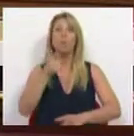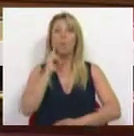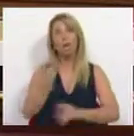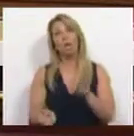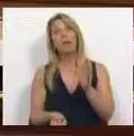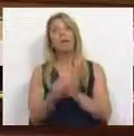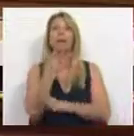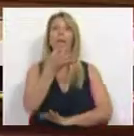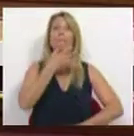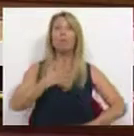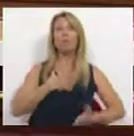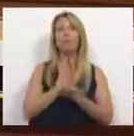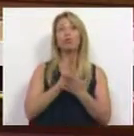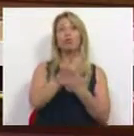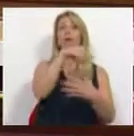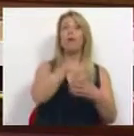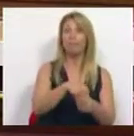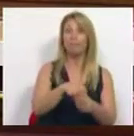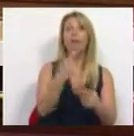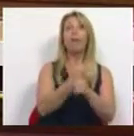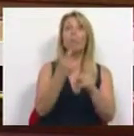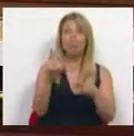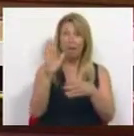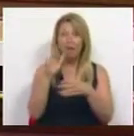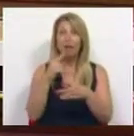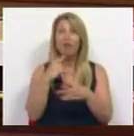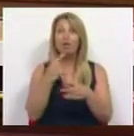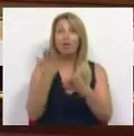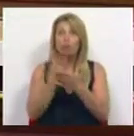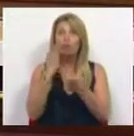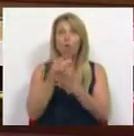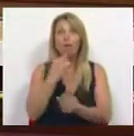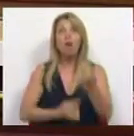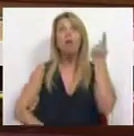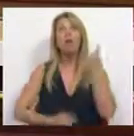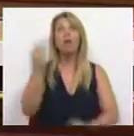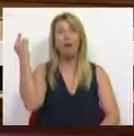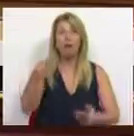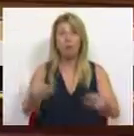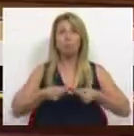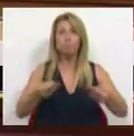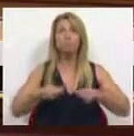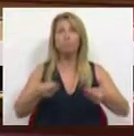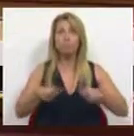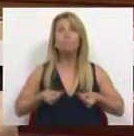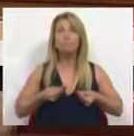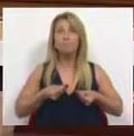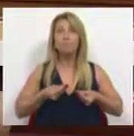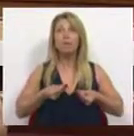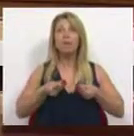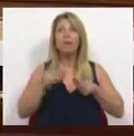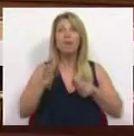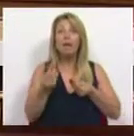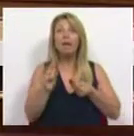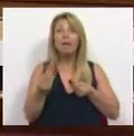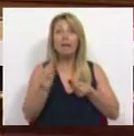almoço escolar. Porque recebíamos de muitas escolas queixas de professores diretamente de crianças que chegavam à escola